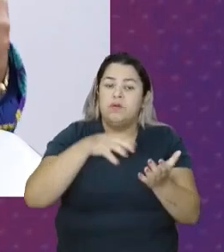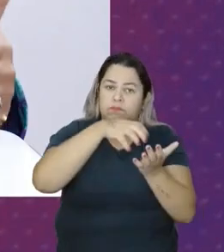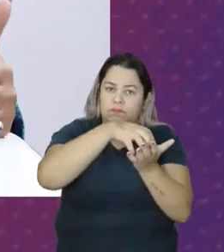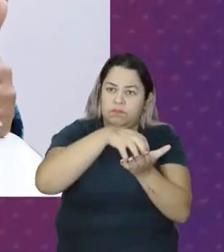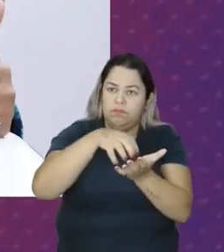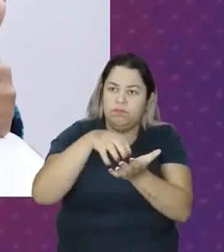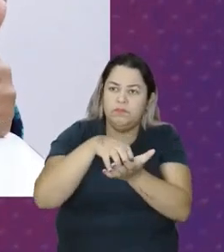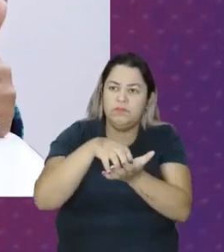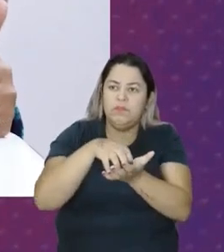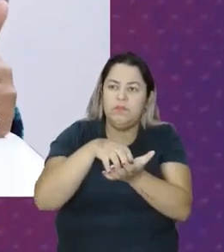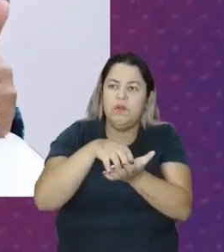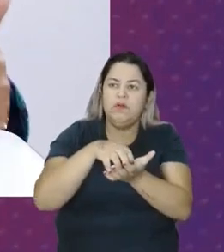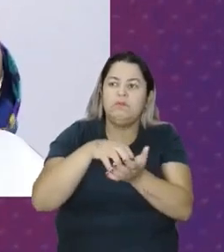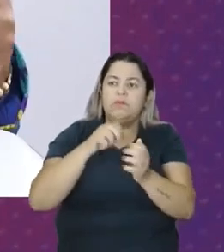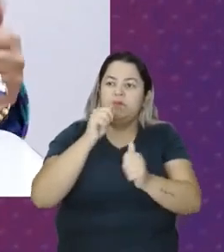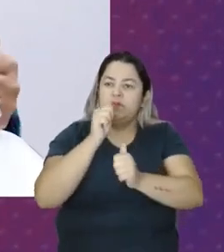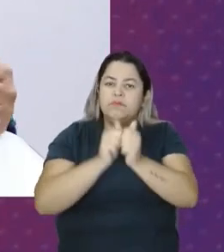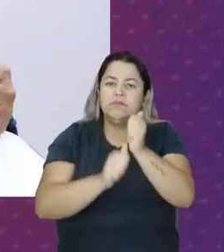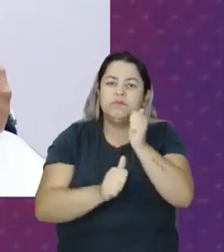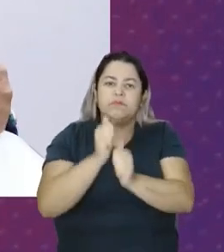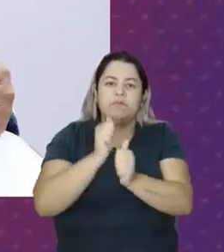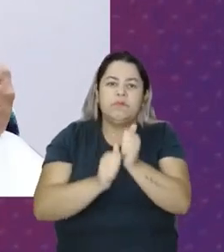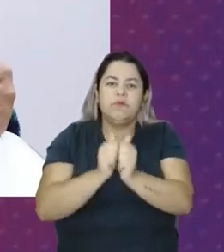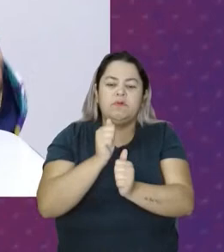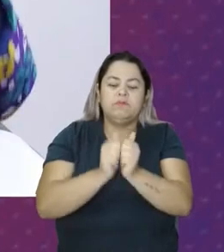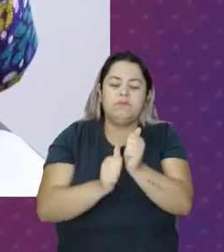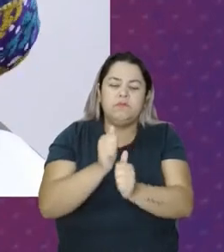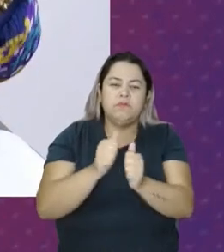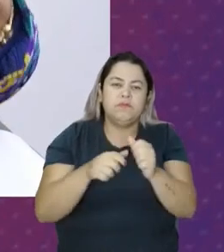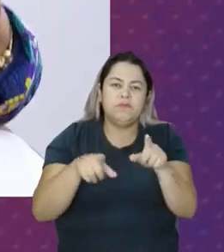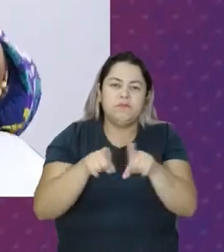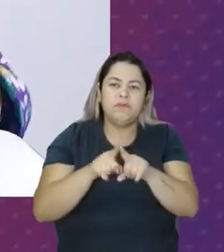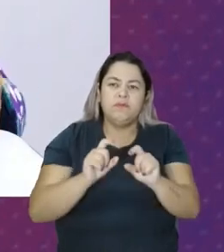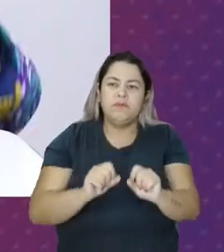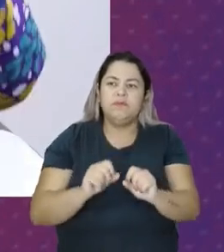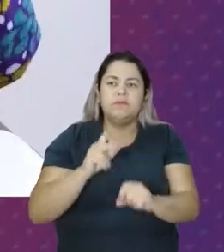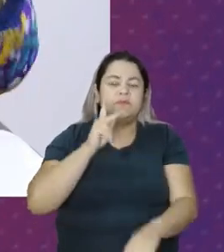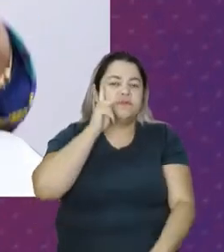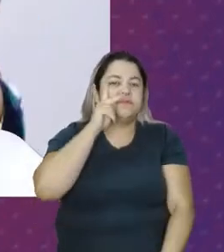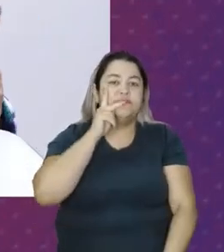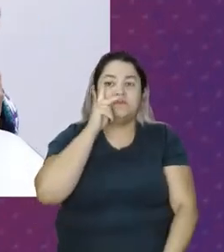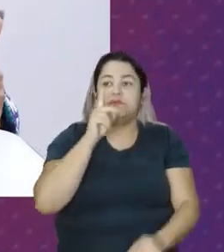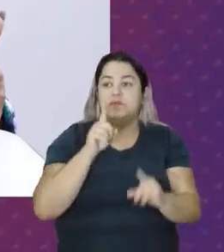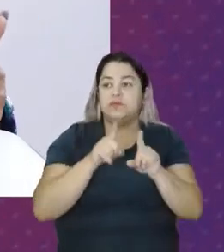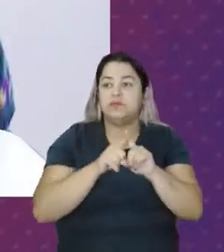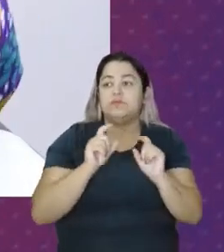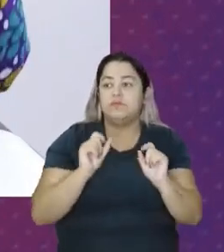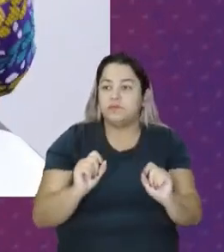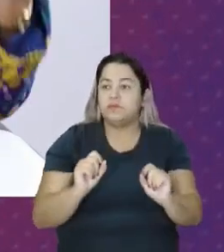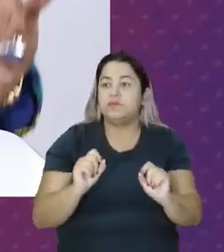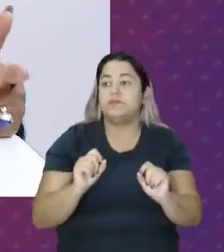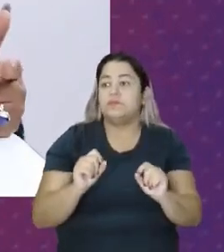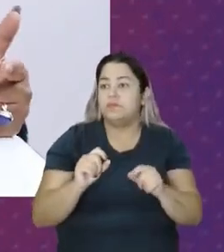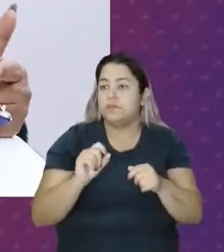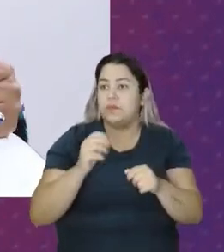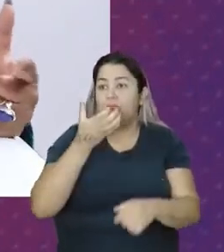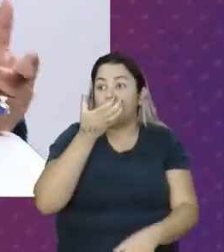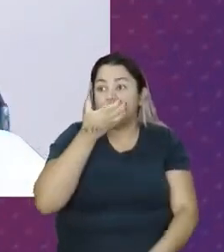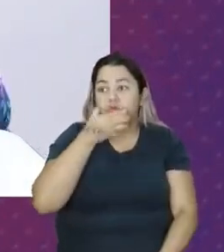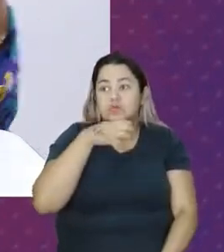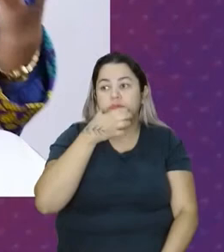setor, a produção de arroz, os arrozeiros, a produção de vinhos, vinicultores, a produção de